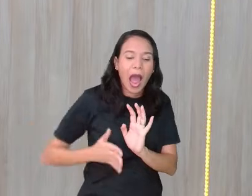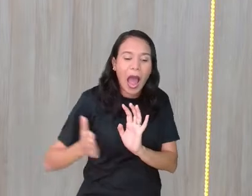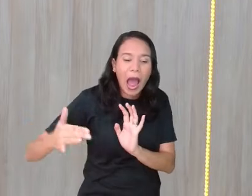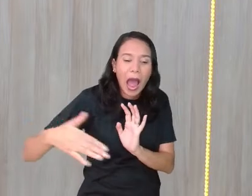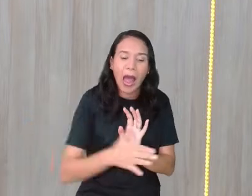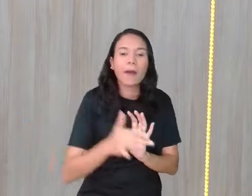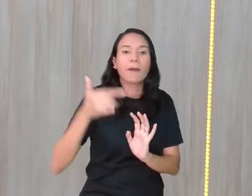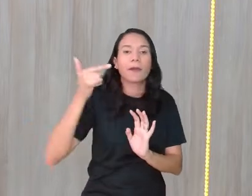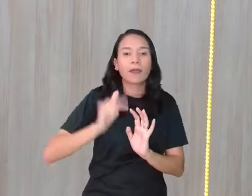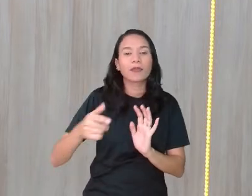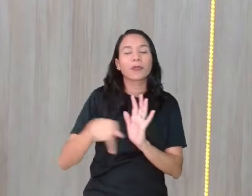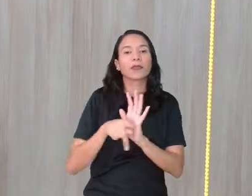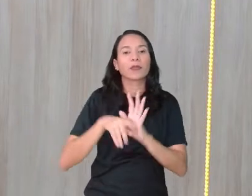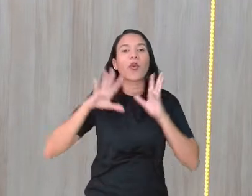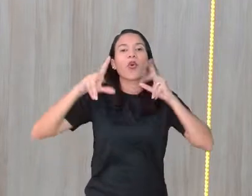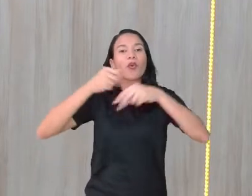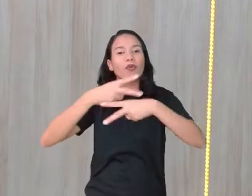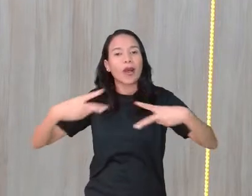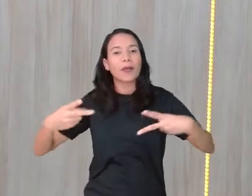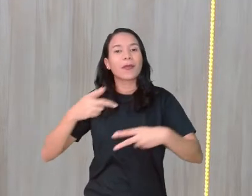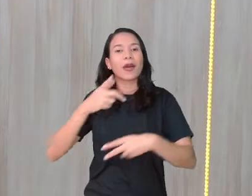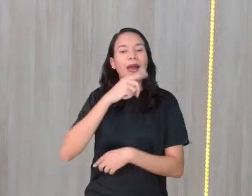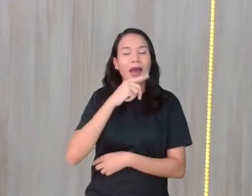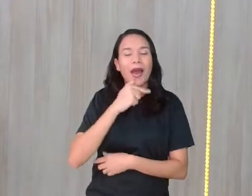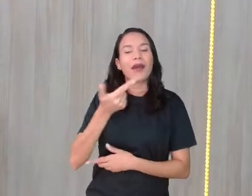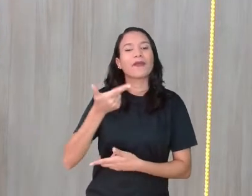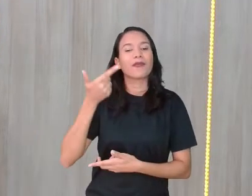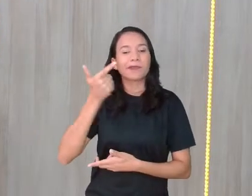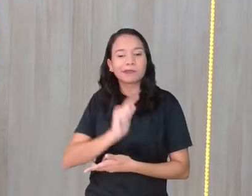Para o quê? Para botar os animais para beberem água e tal,